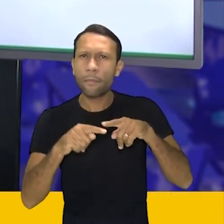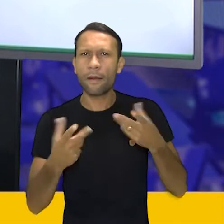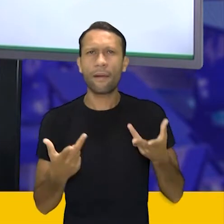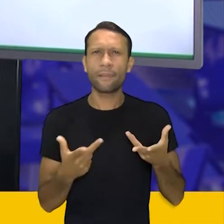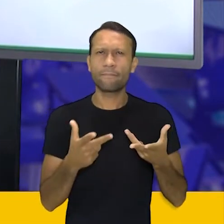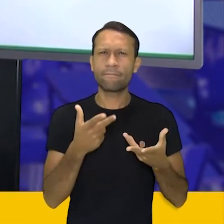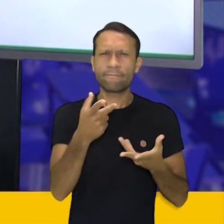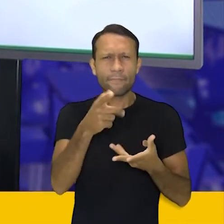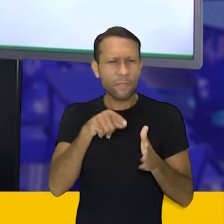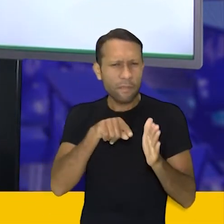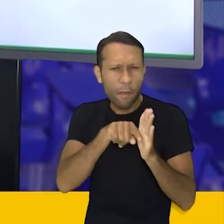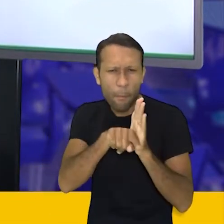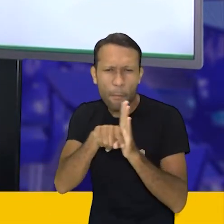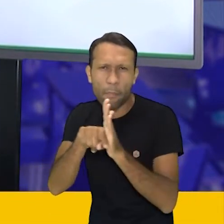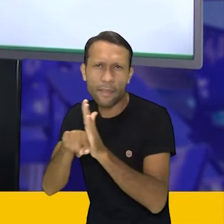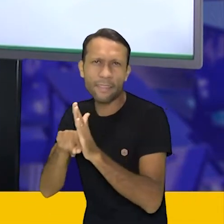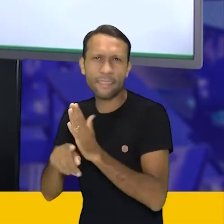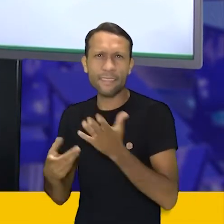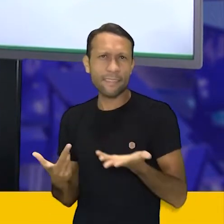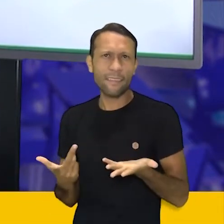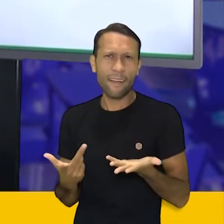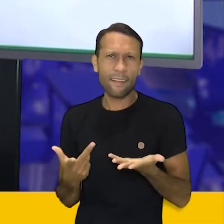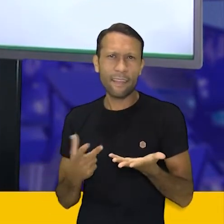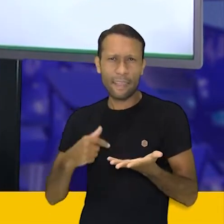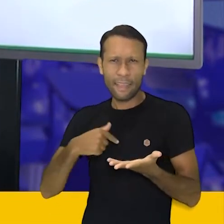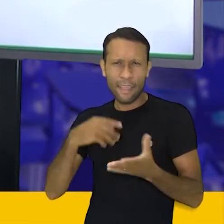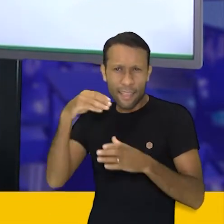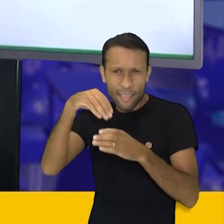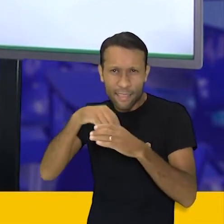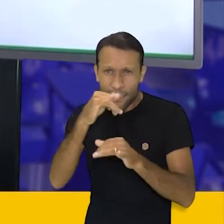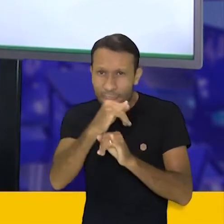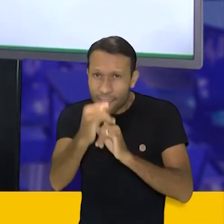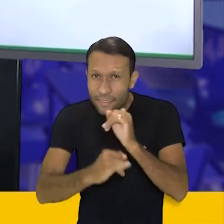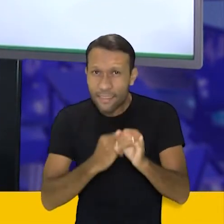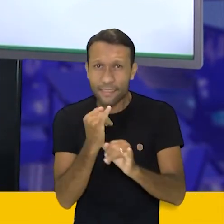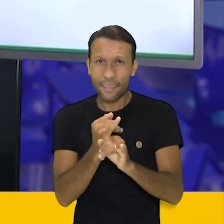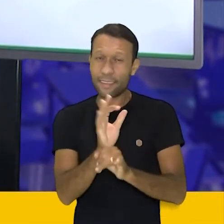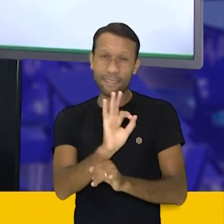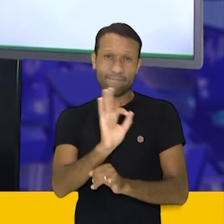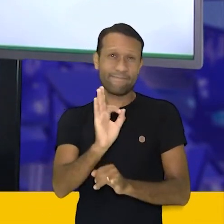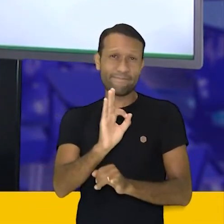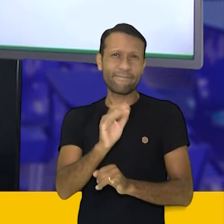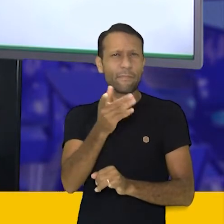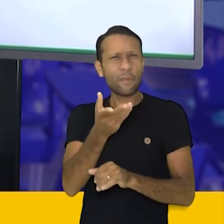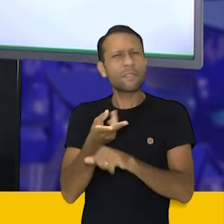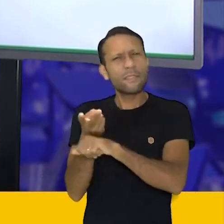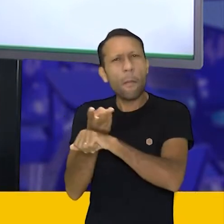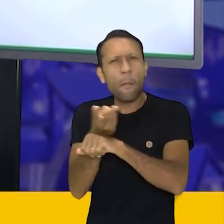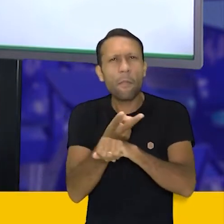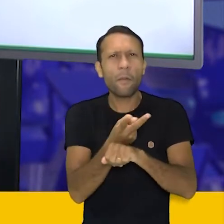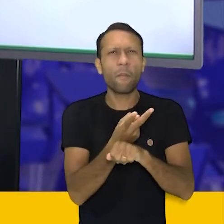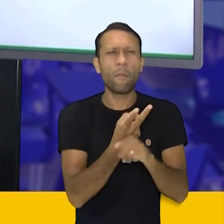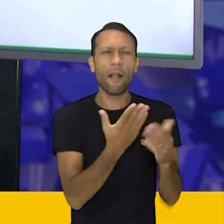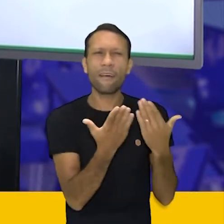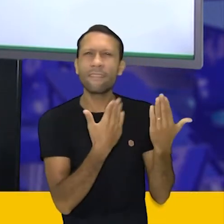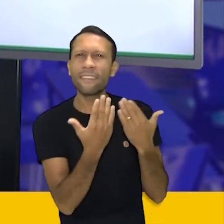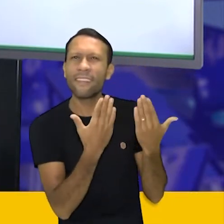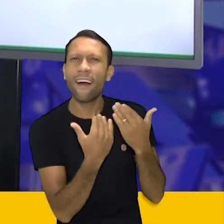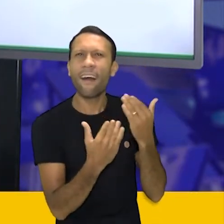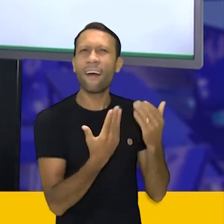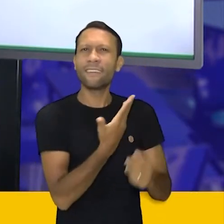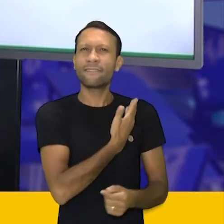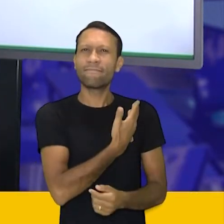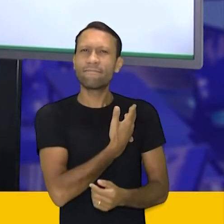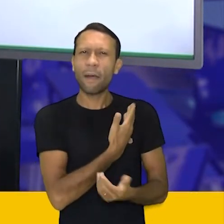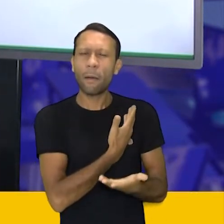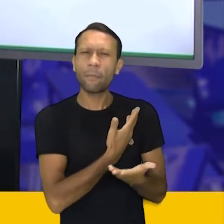pesquisa, isso aí não vai ter nem na internet. Você pode fazer uma pesquisa de campo mesmo, através do WhatsApp, pesquisando com seus amigos aí no bairro.